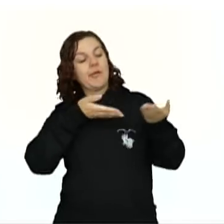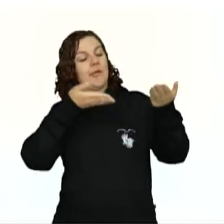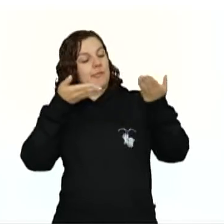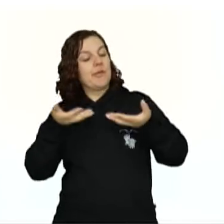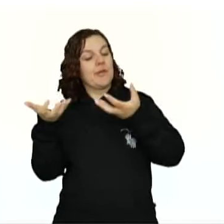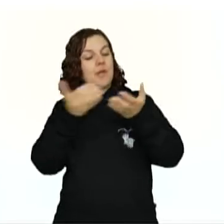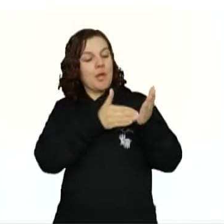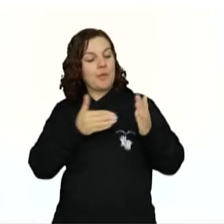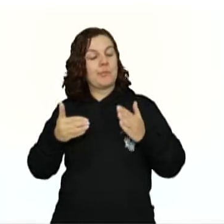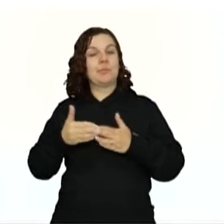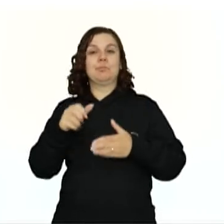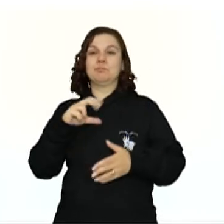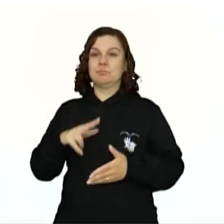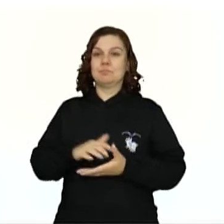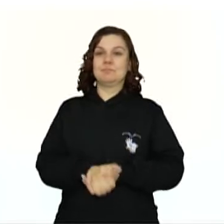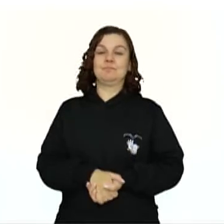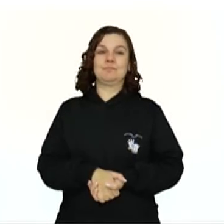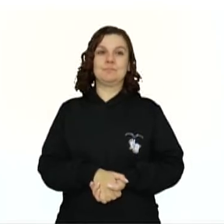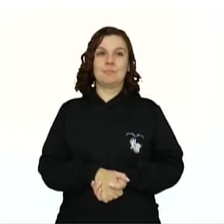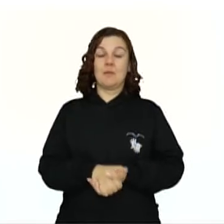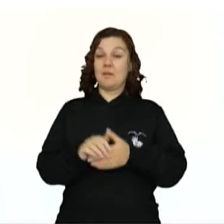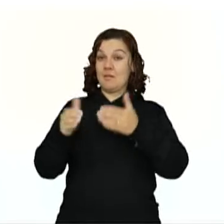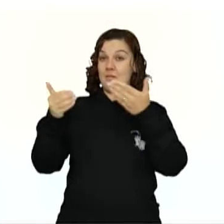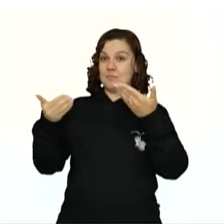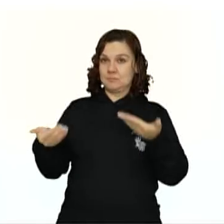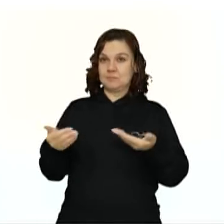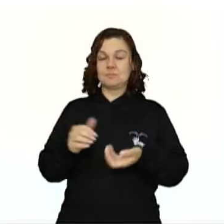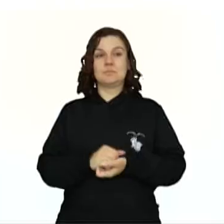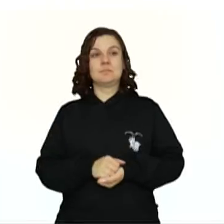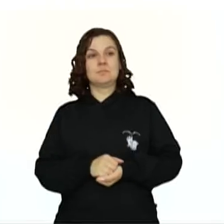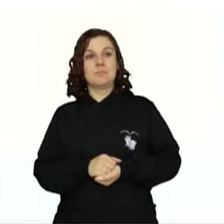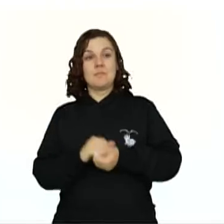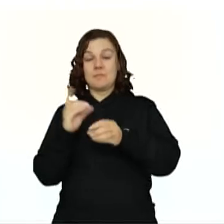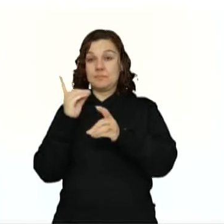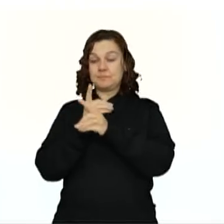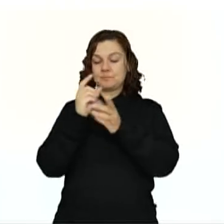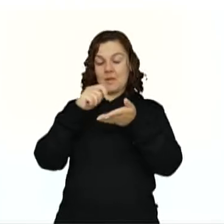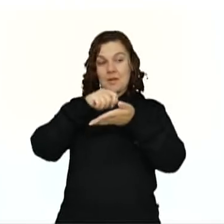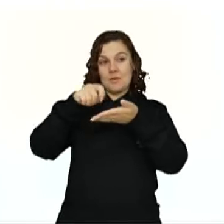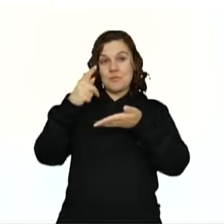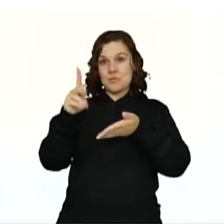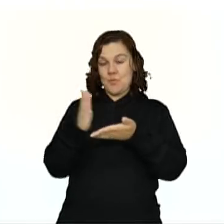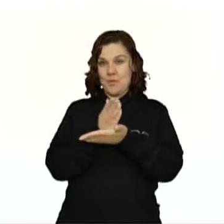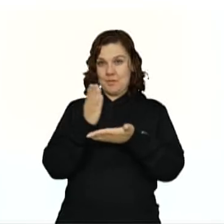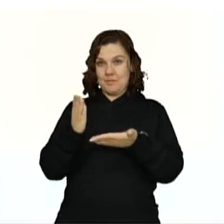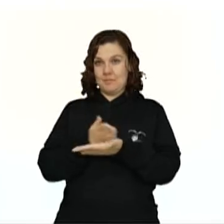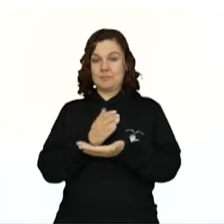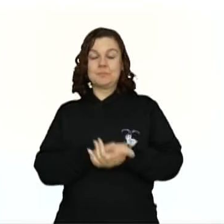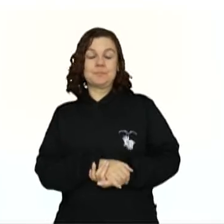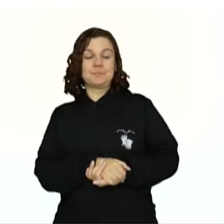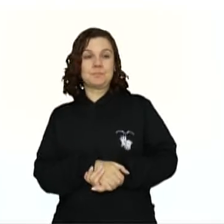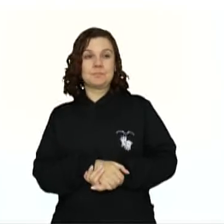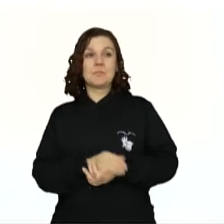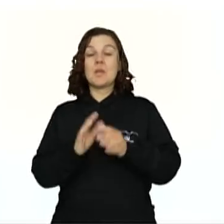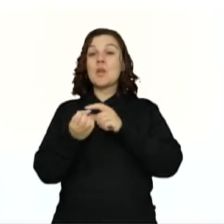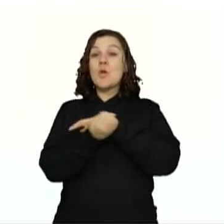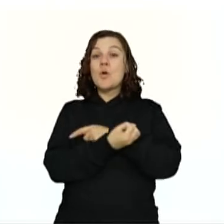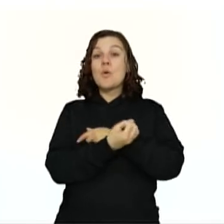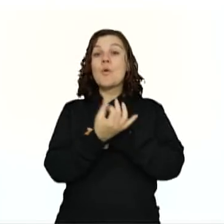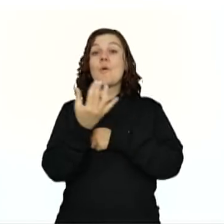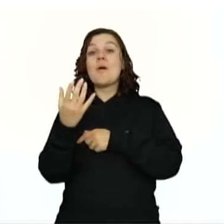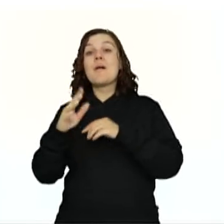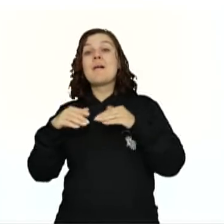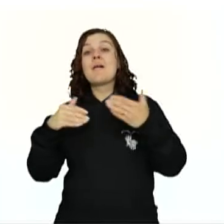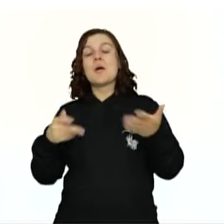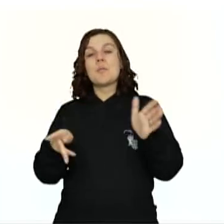Bem-vindo à Querolândia, Noruega. Então, vocês vão escrever aí no caderno de vocês quais